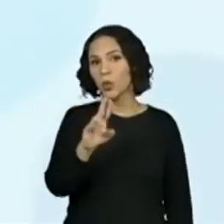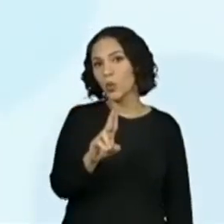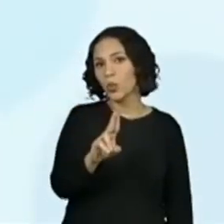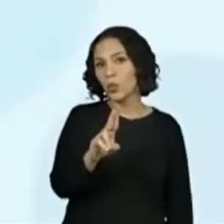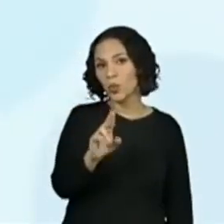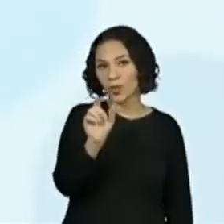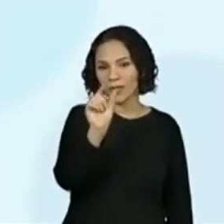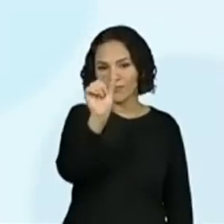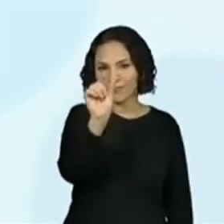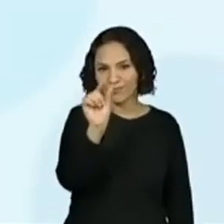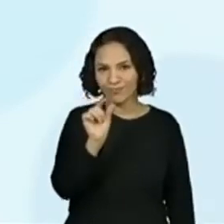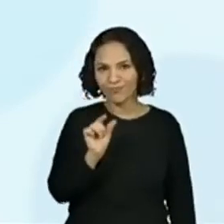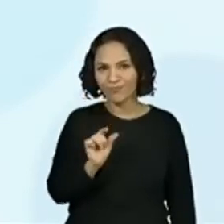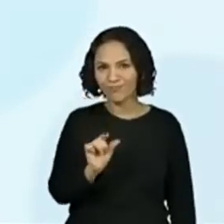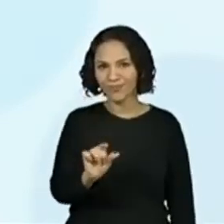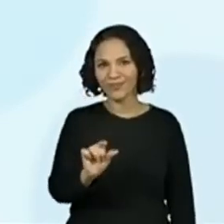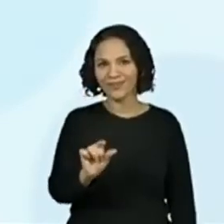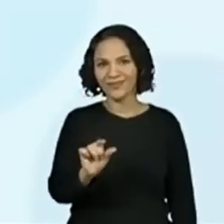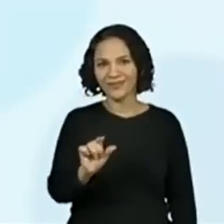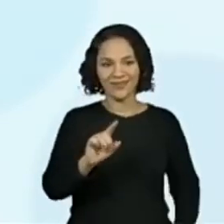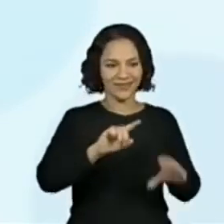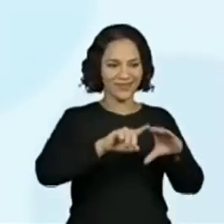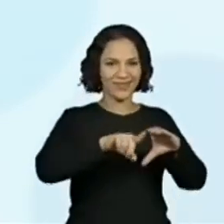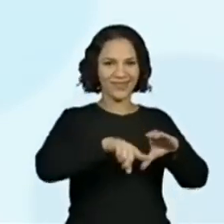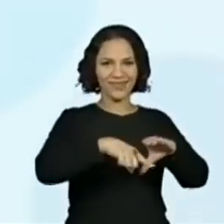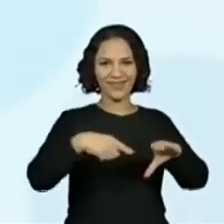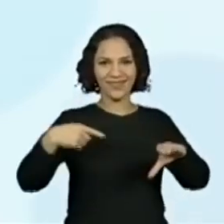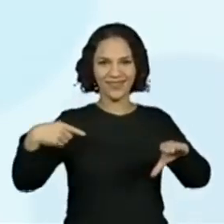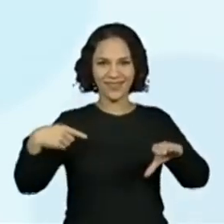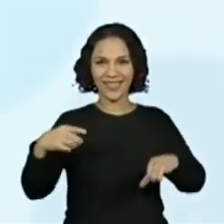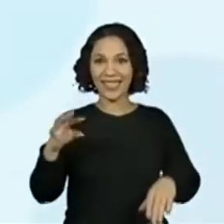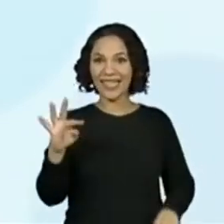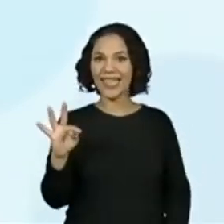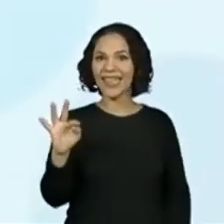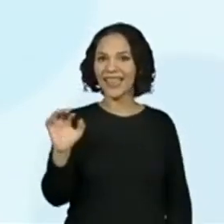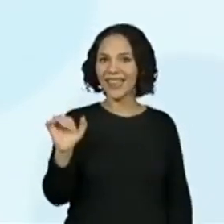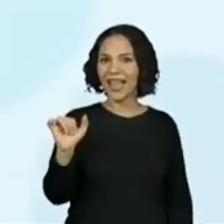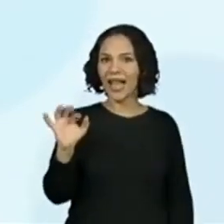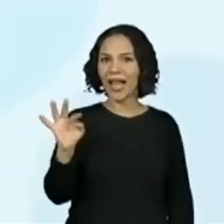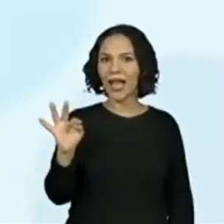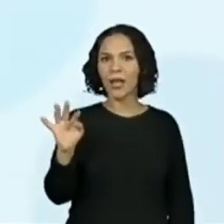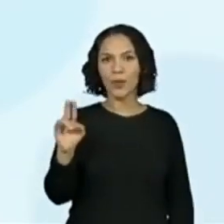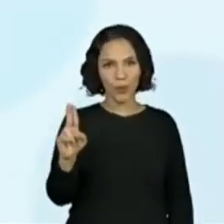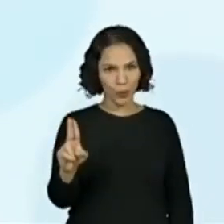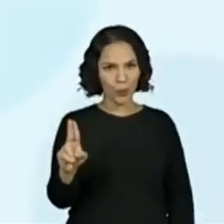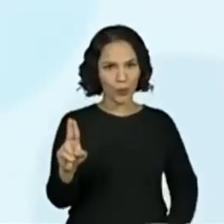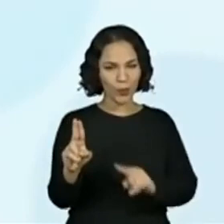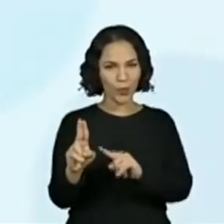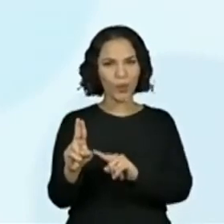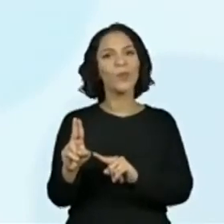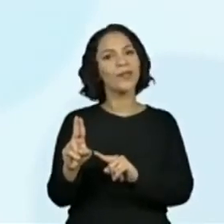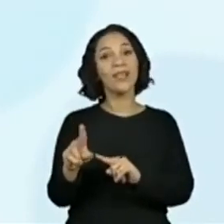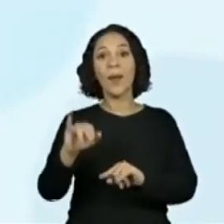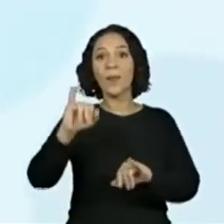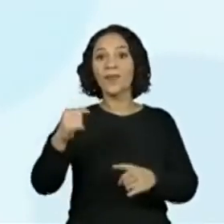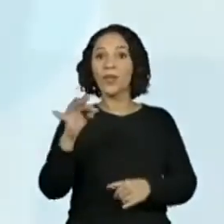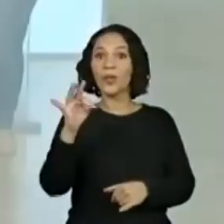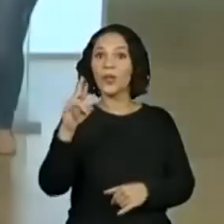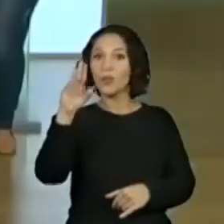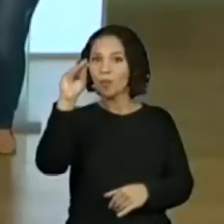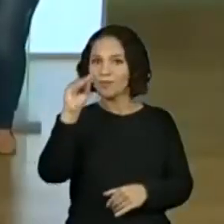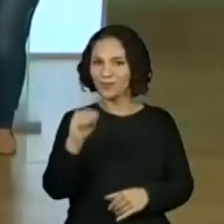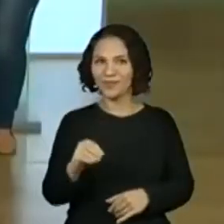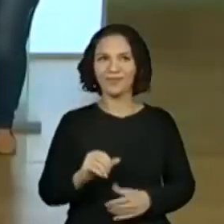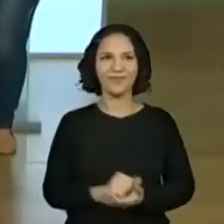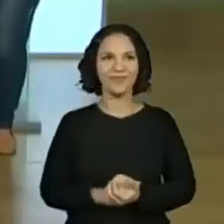o T-I-U, professora Vivi? Sim, T-I-U. Lei. Tu. Tu. Ra. Ra. Agora vamos usar o